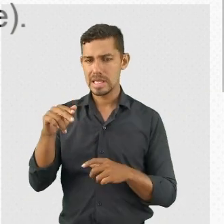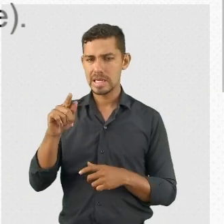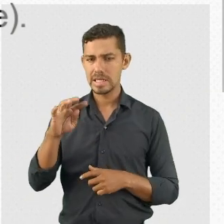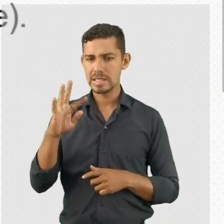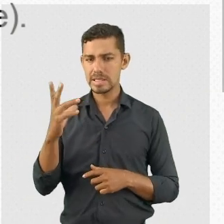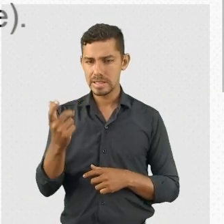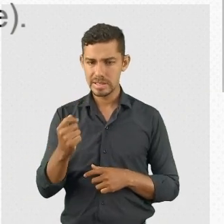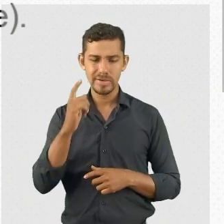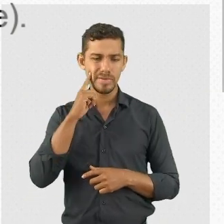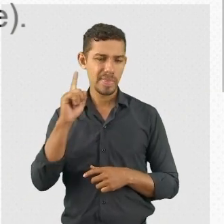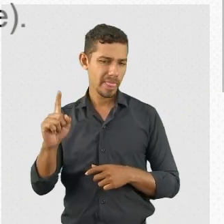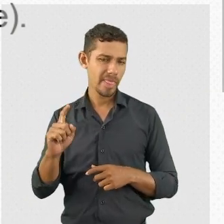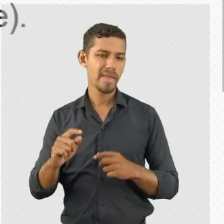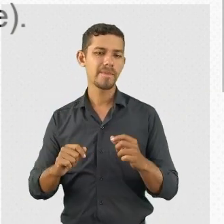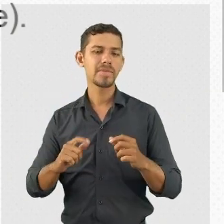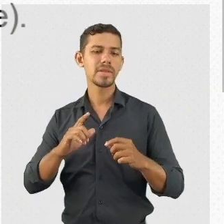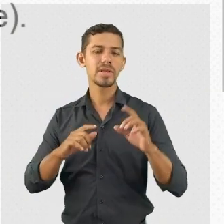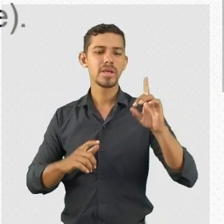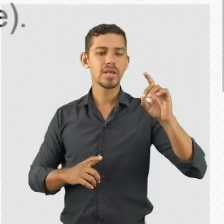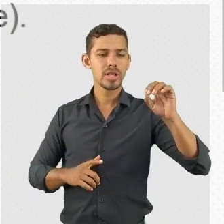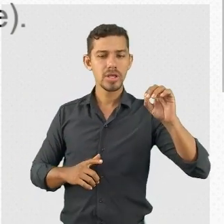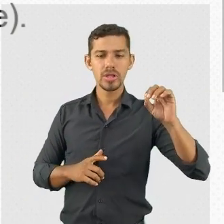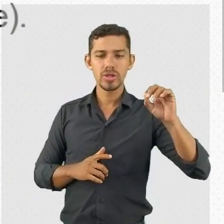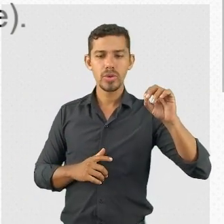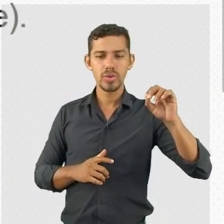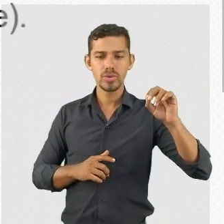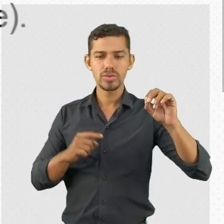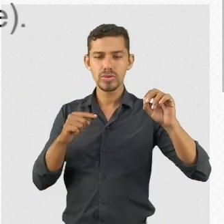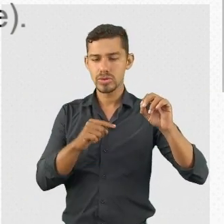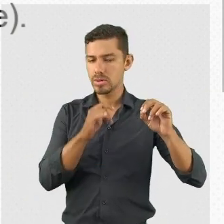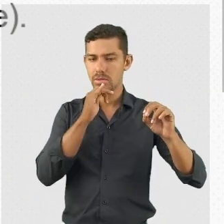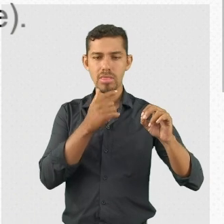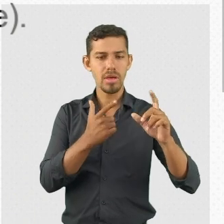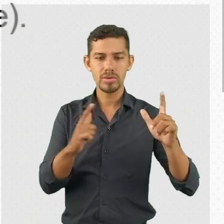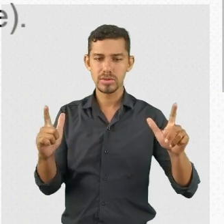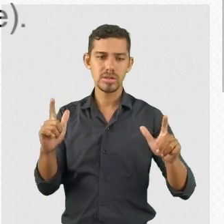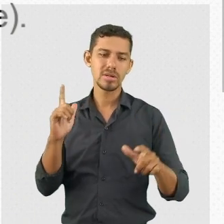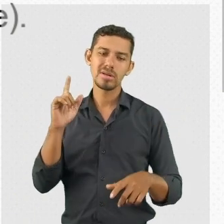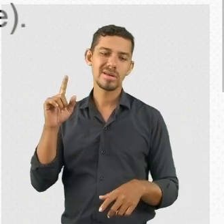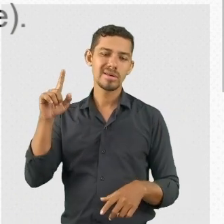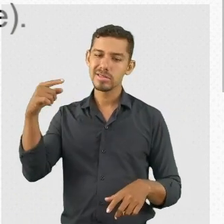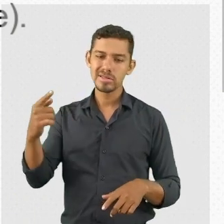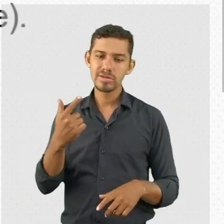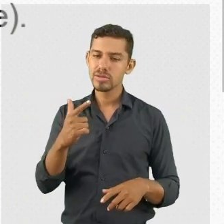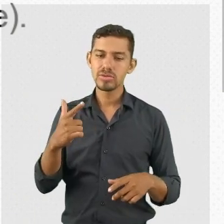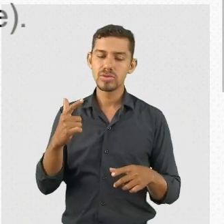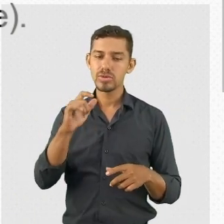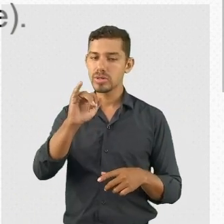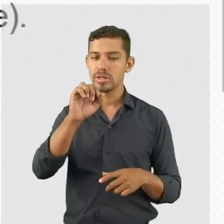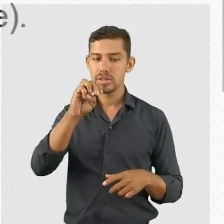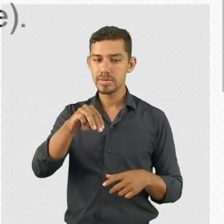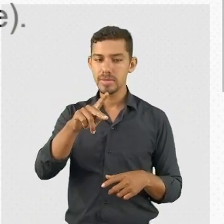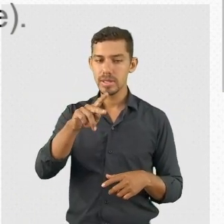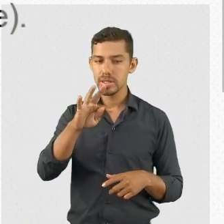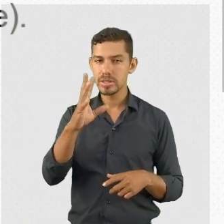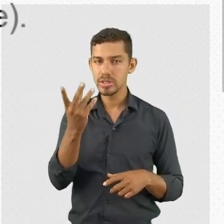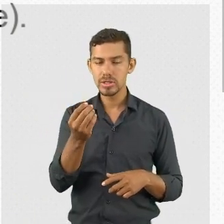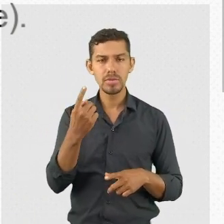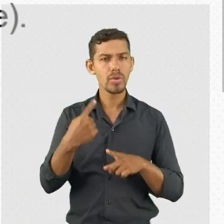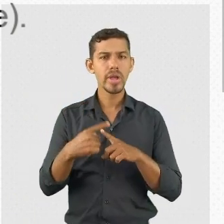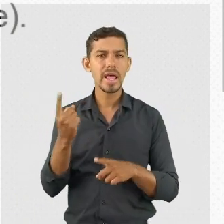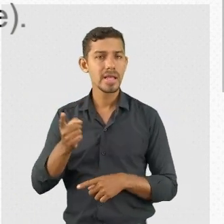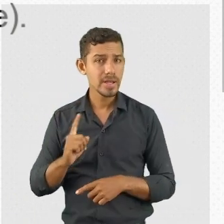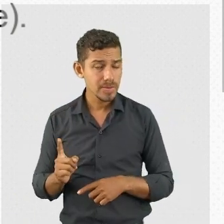ser acompanhado de don't. Não vai ter doesn't no imperativo. Por que não,